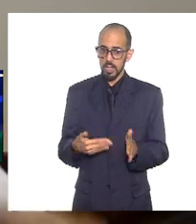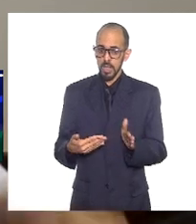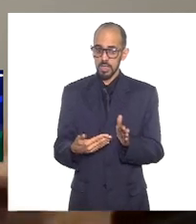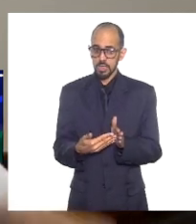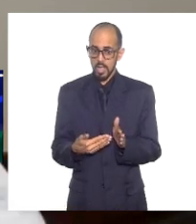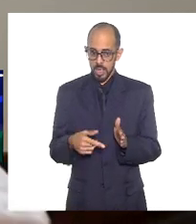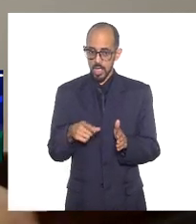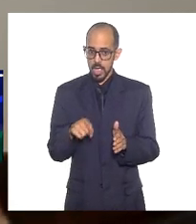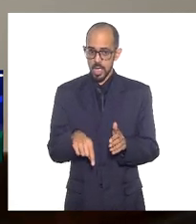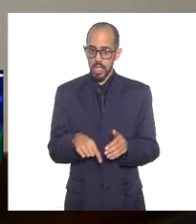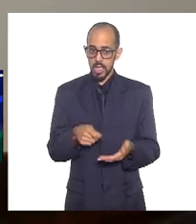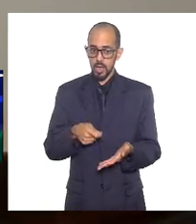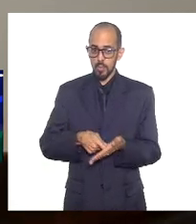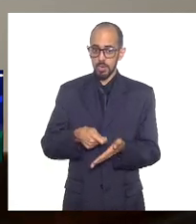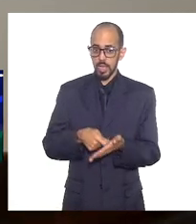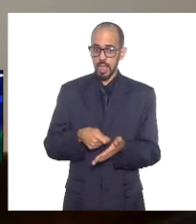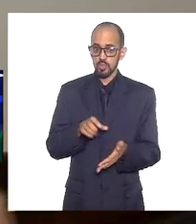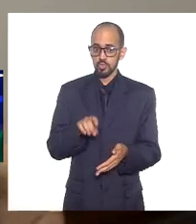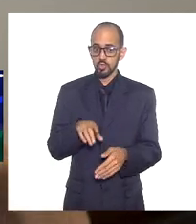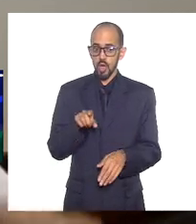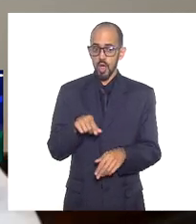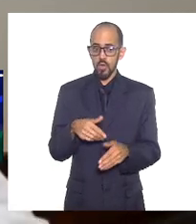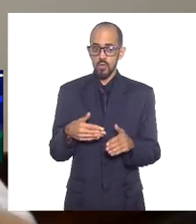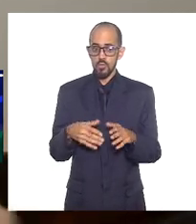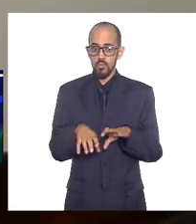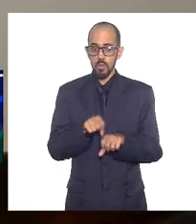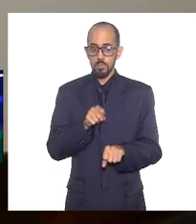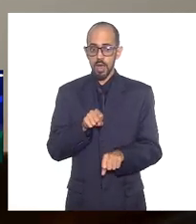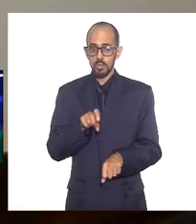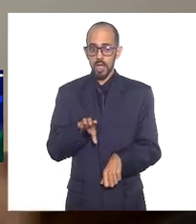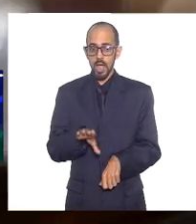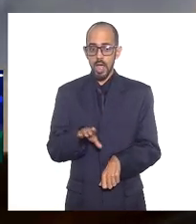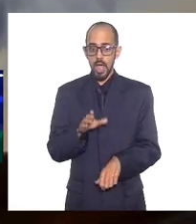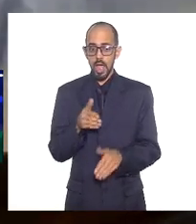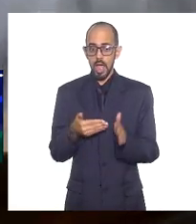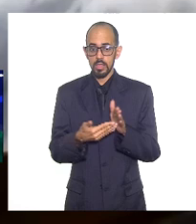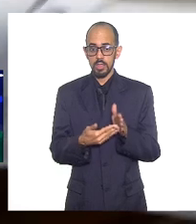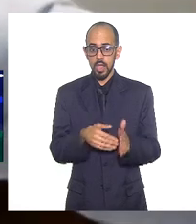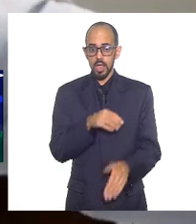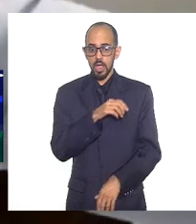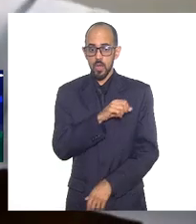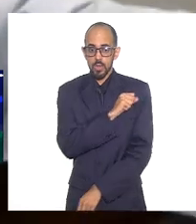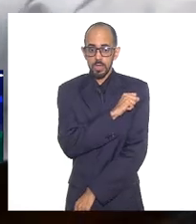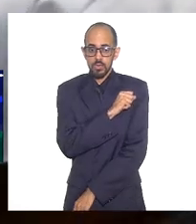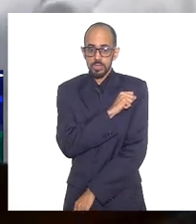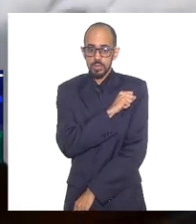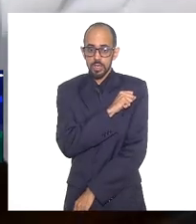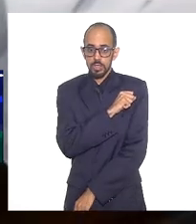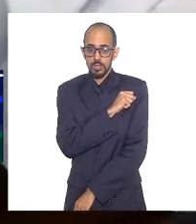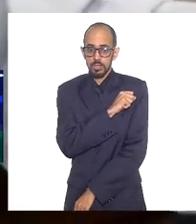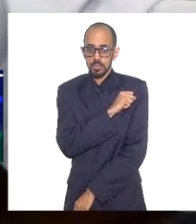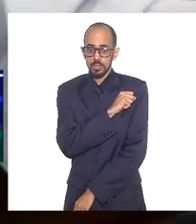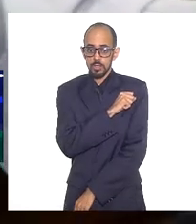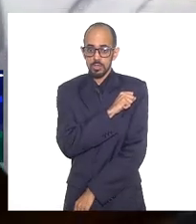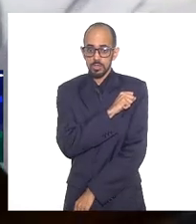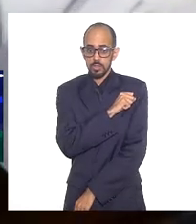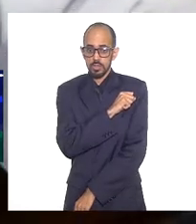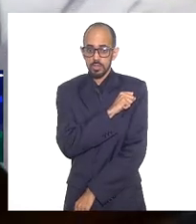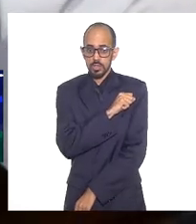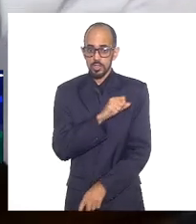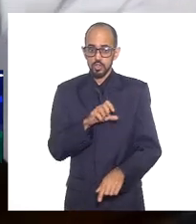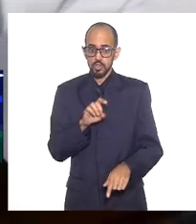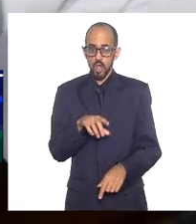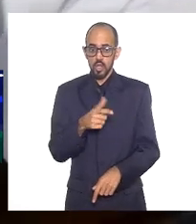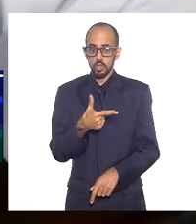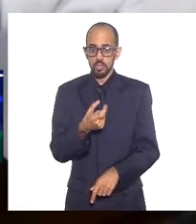era apenas o ensino fundamental, dos 6 aos 14 anos. É só a partir de 16 que uma parte da educação infantil,